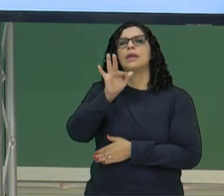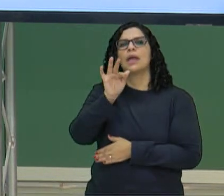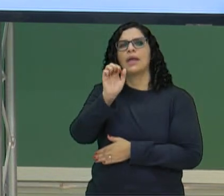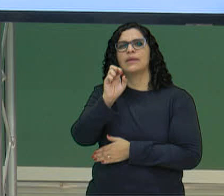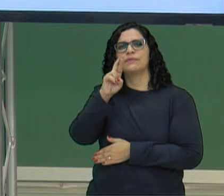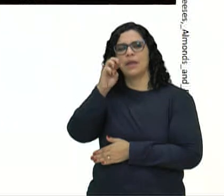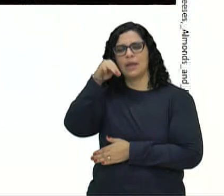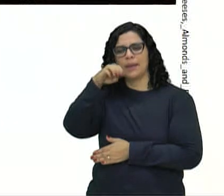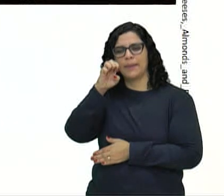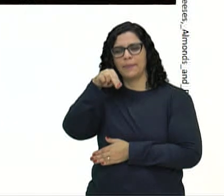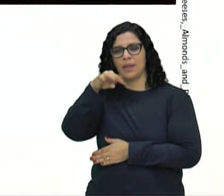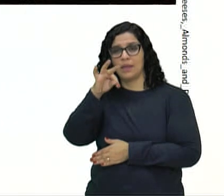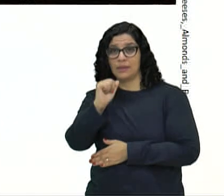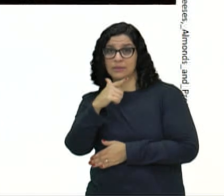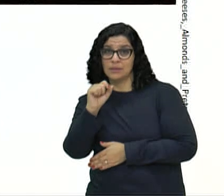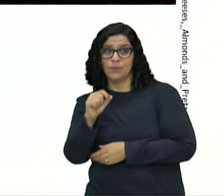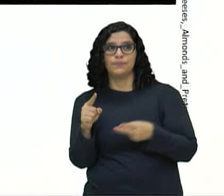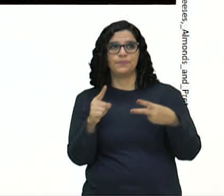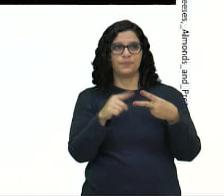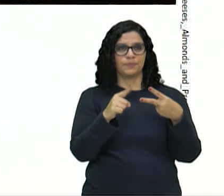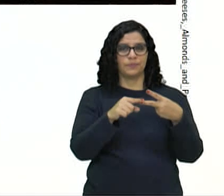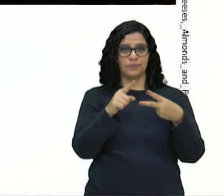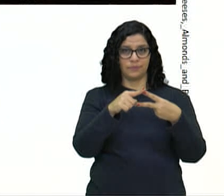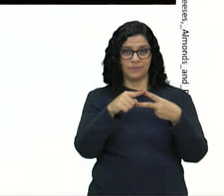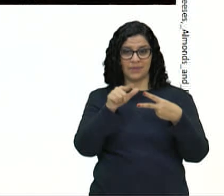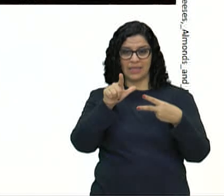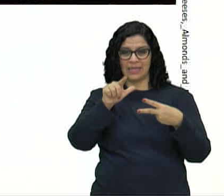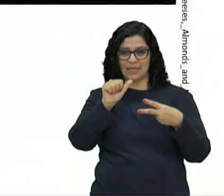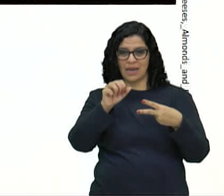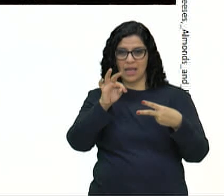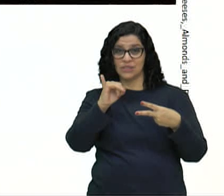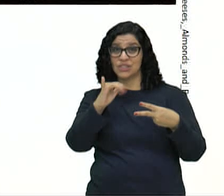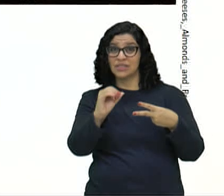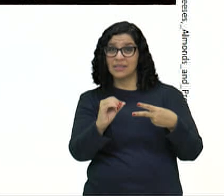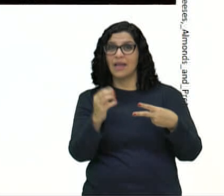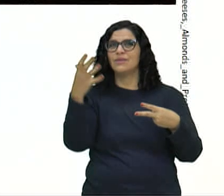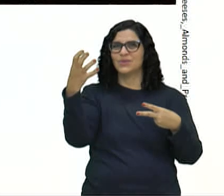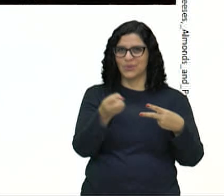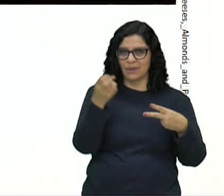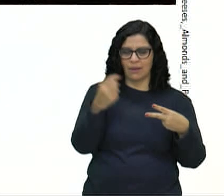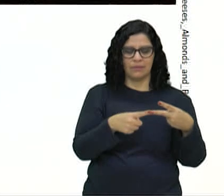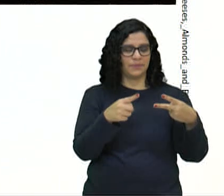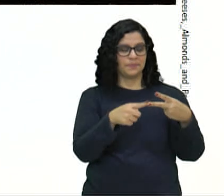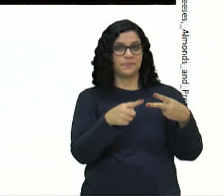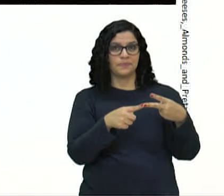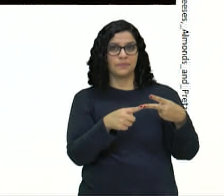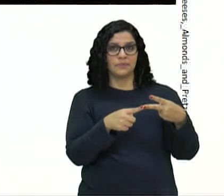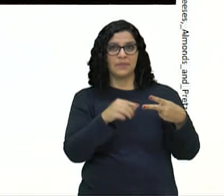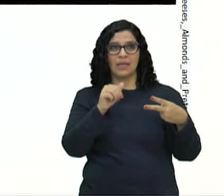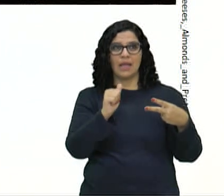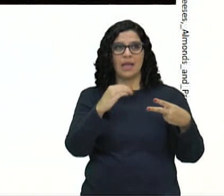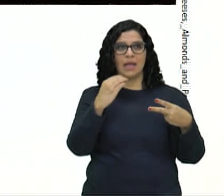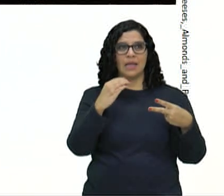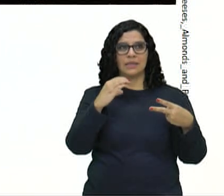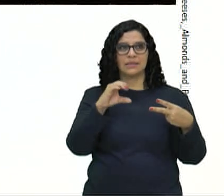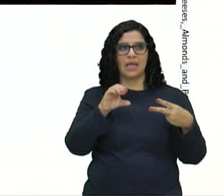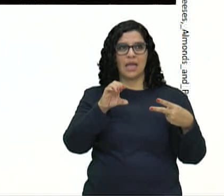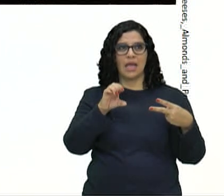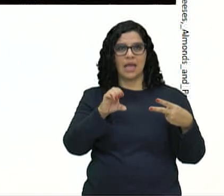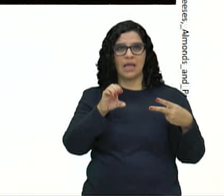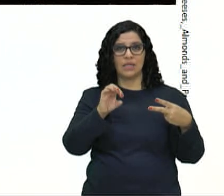caminhos, 3 vias. Lática, que é como a que acontece com o leite, acética